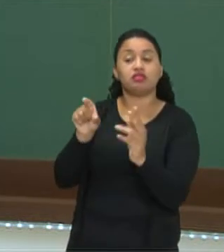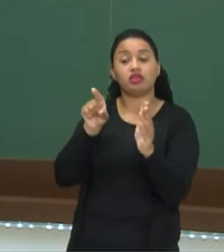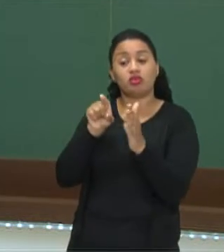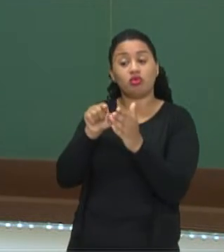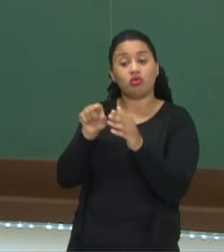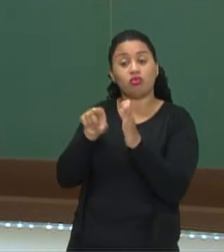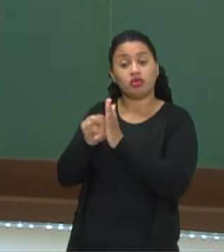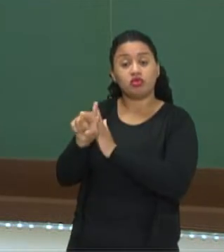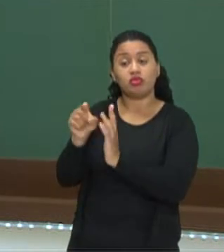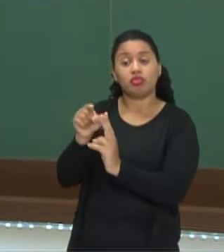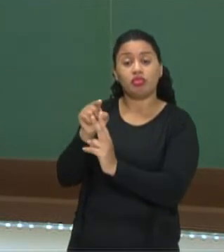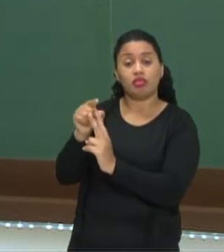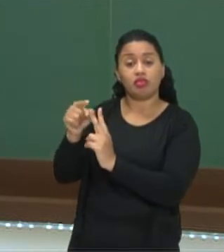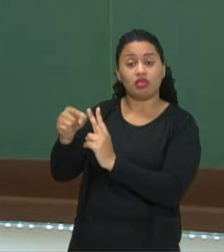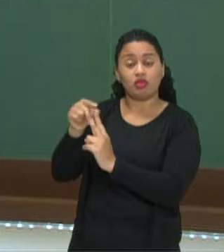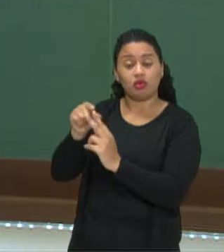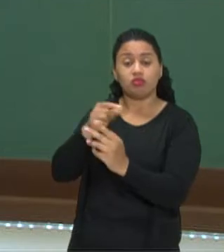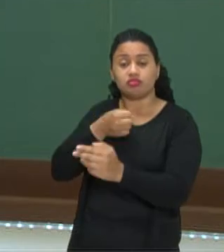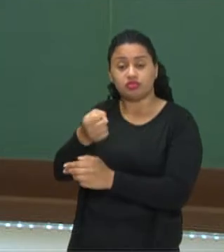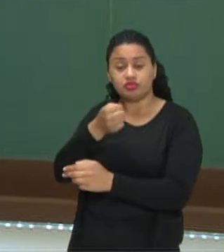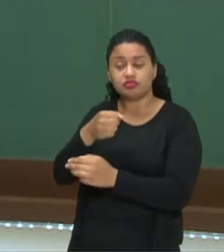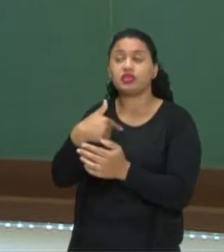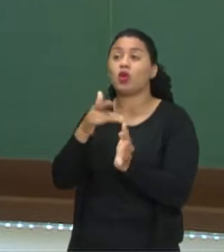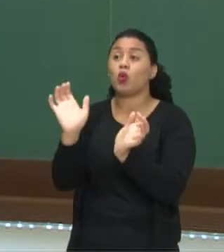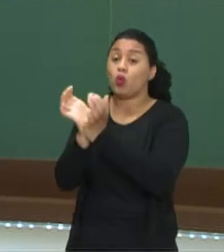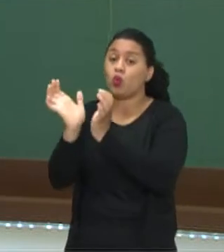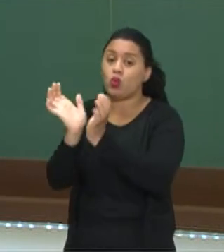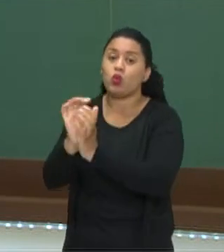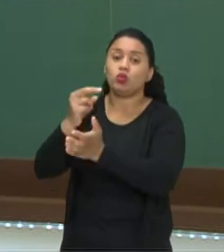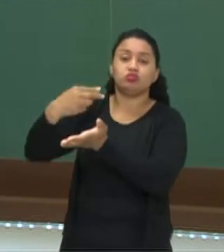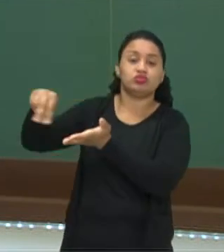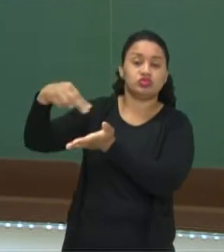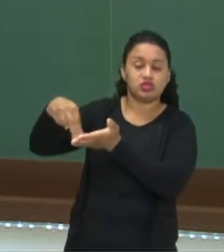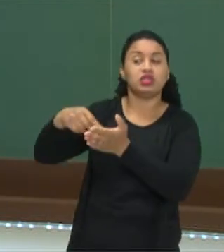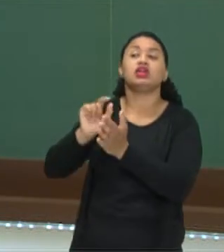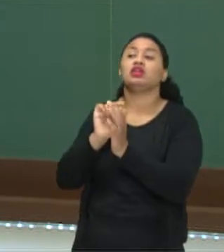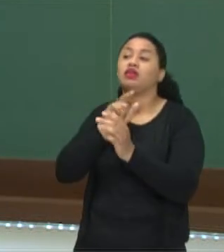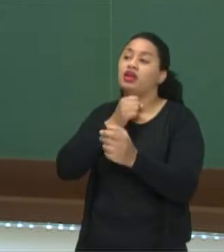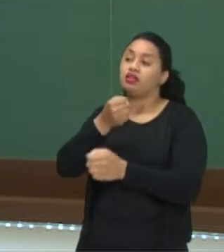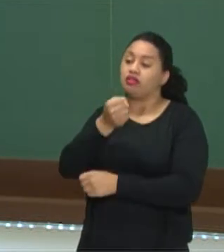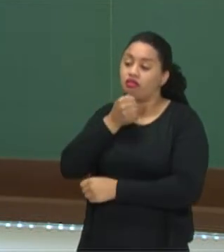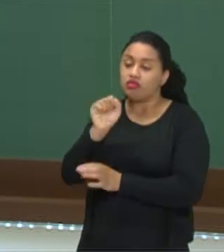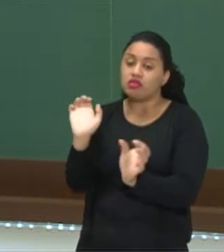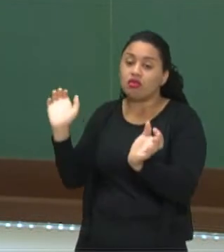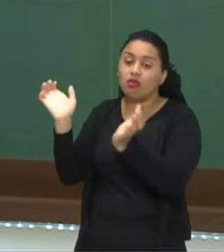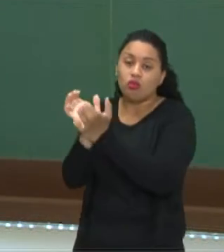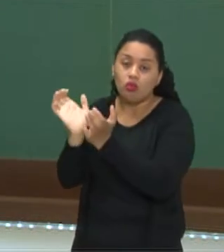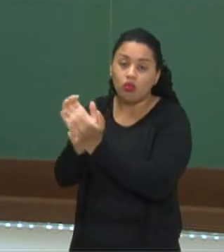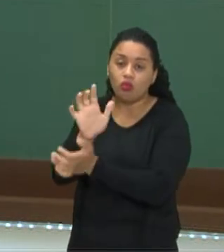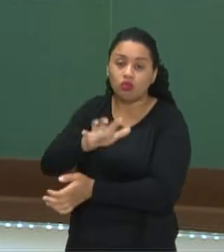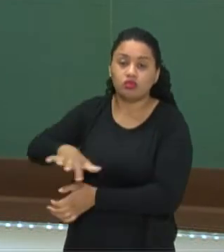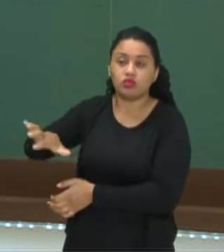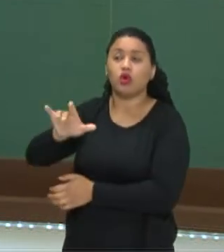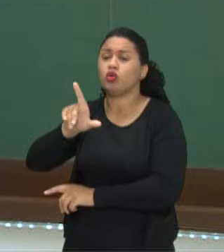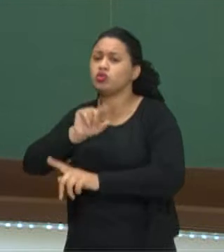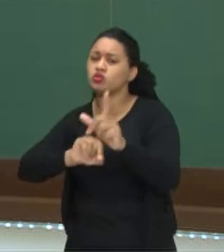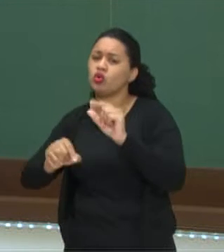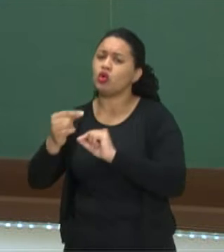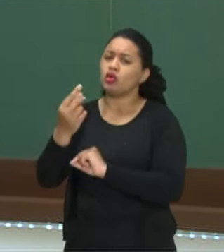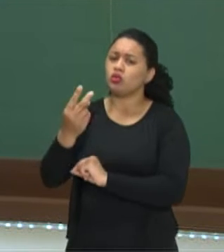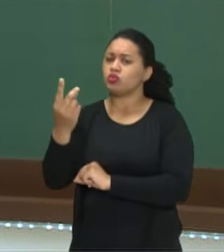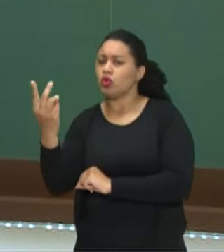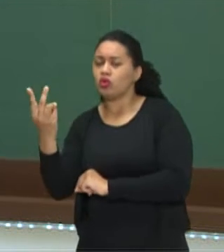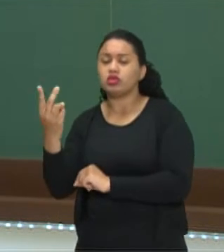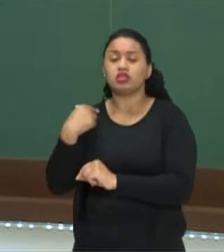uma dupla. Há um grupo de dança, ele vai entrevistar o grupo de dança. Ou vai escolher pelo menos um ou